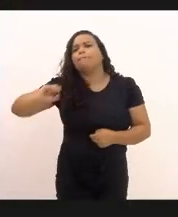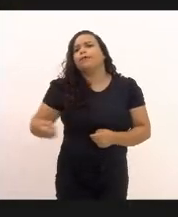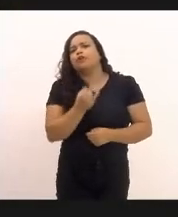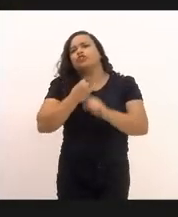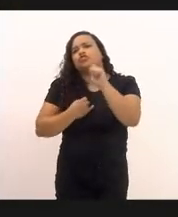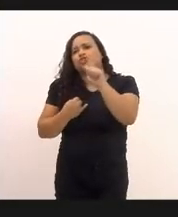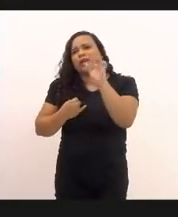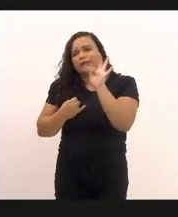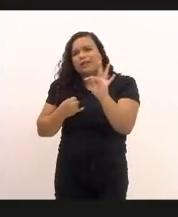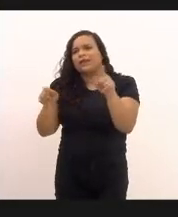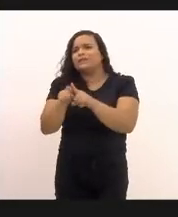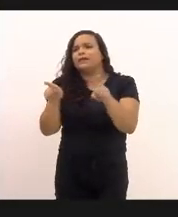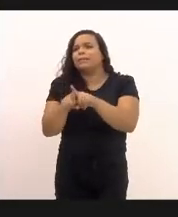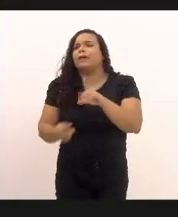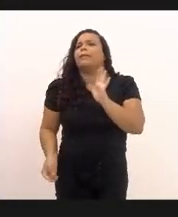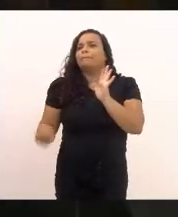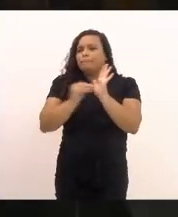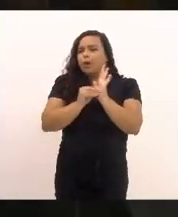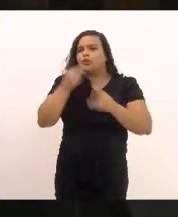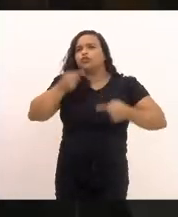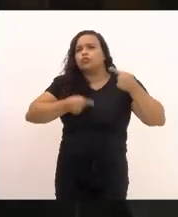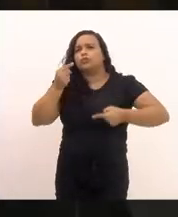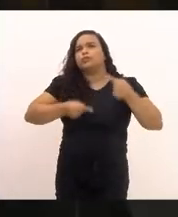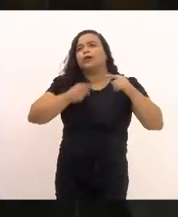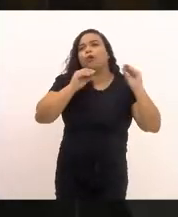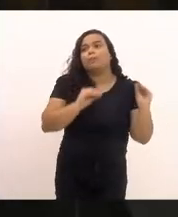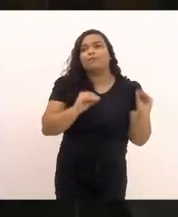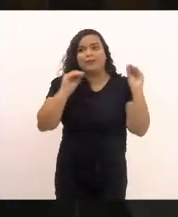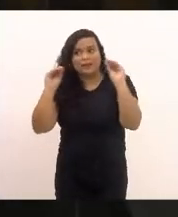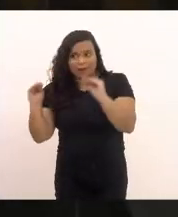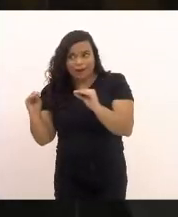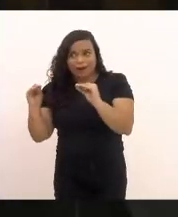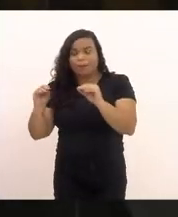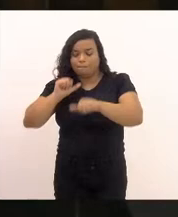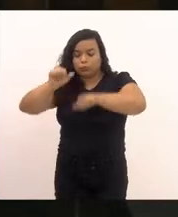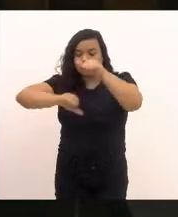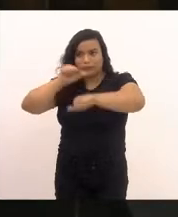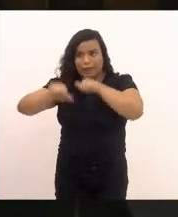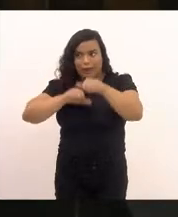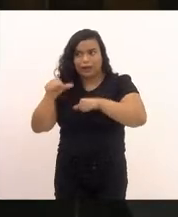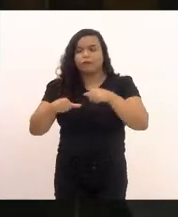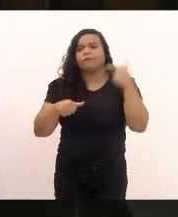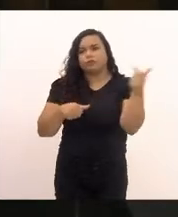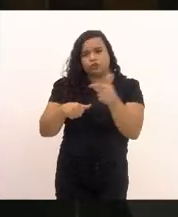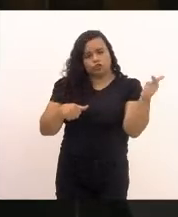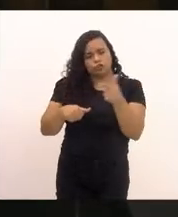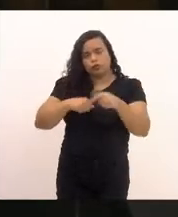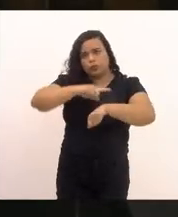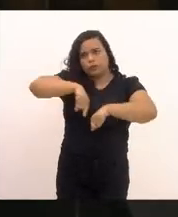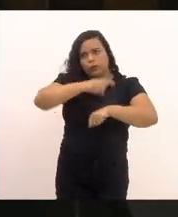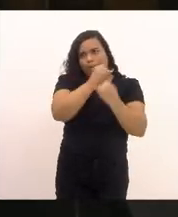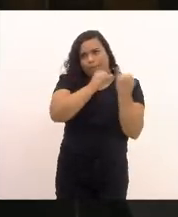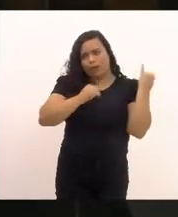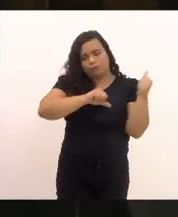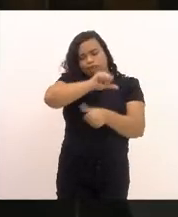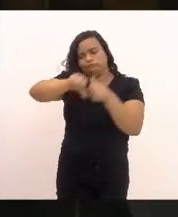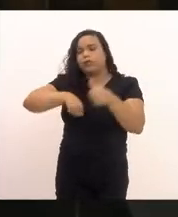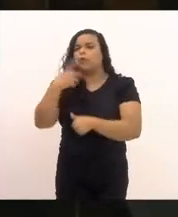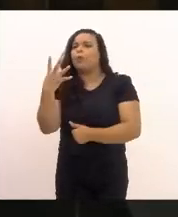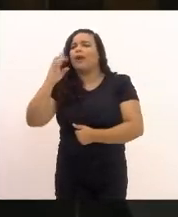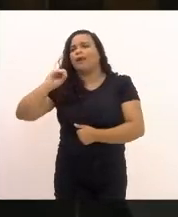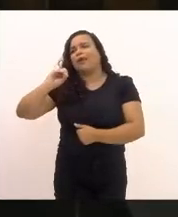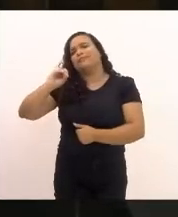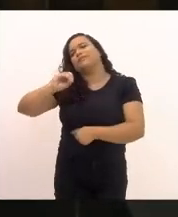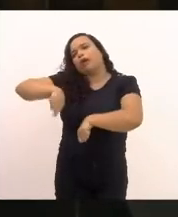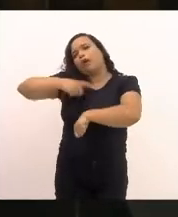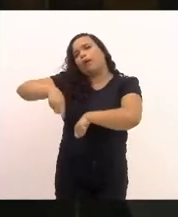colocar também na pauta essa discussão da migração de 22 horas e meia para 40 horas, para que a SEDUC diga, diante dos obstáculos que